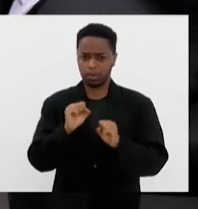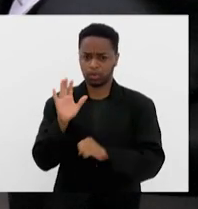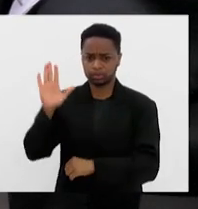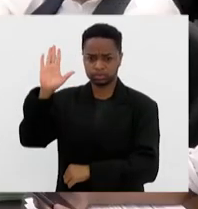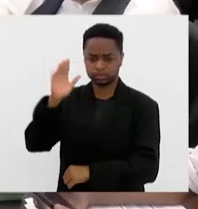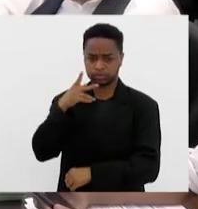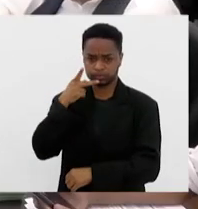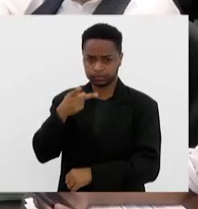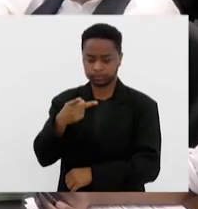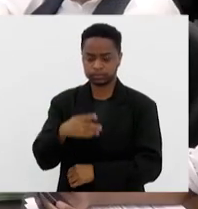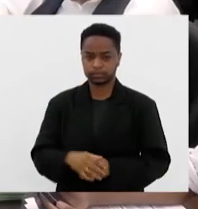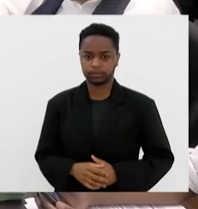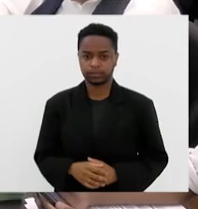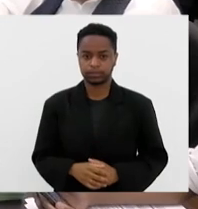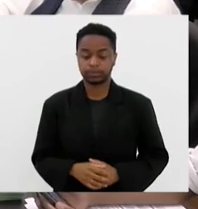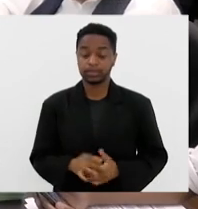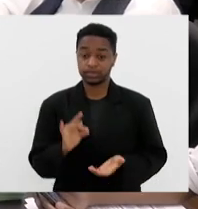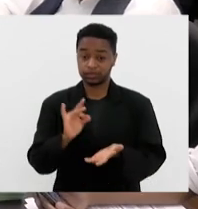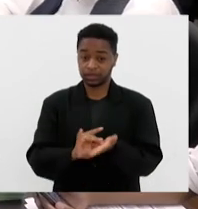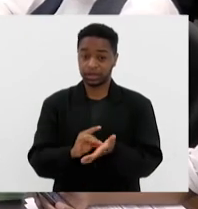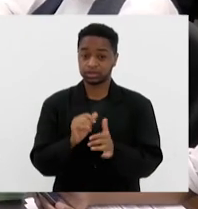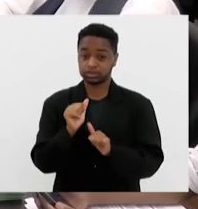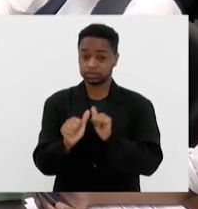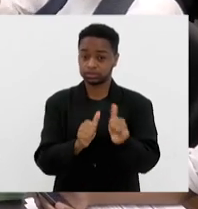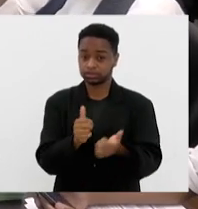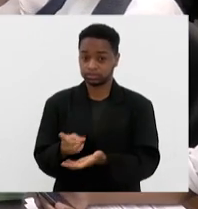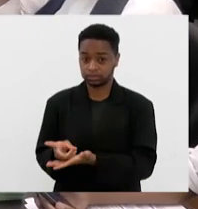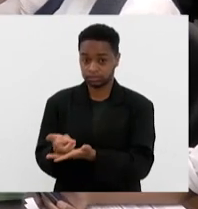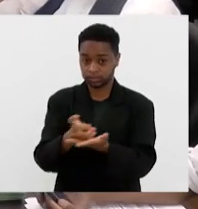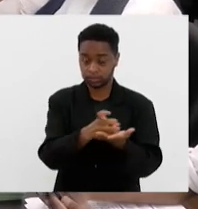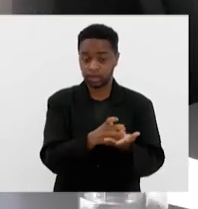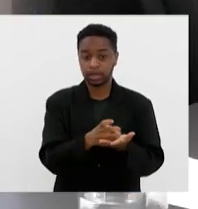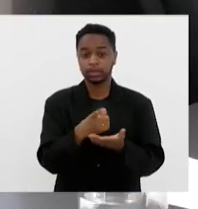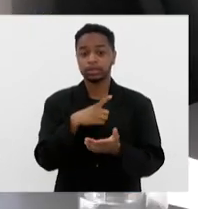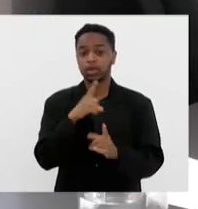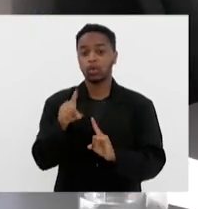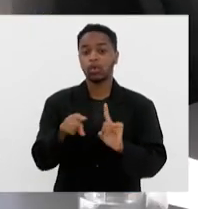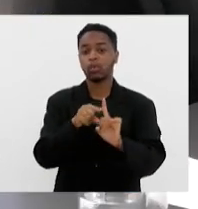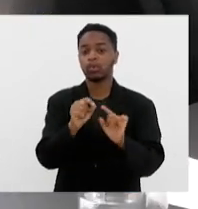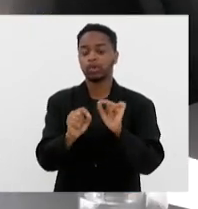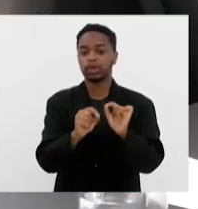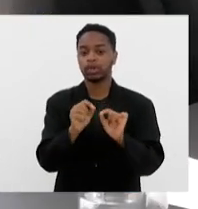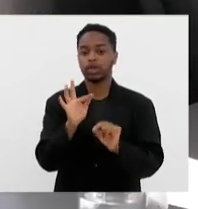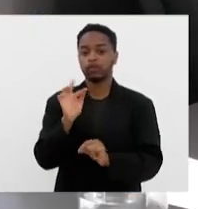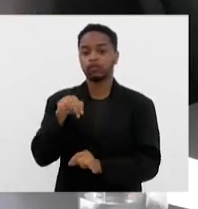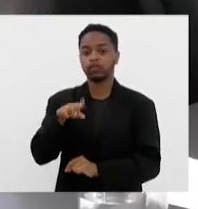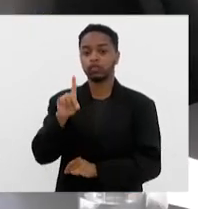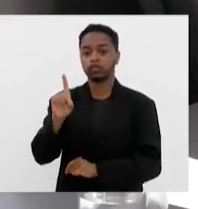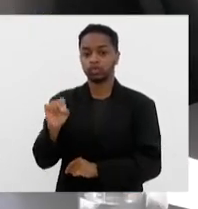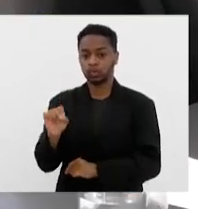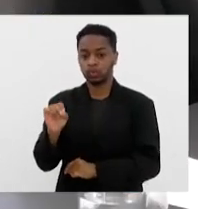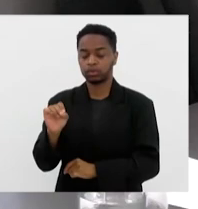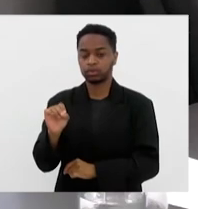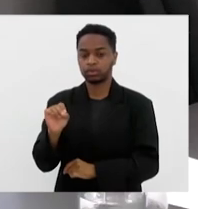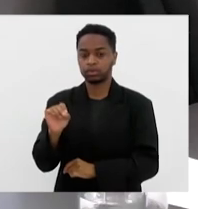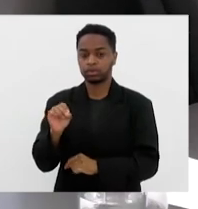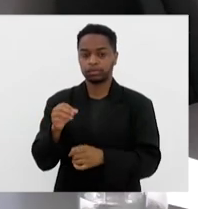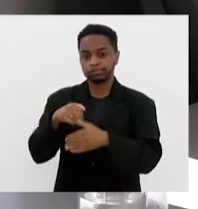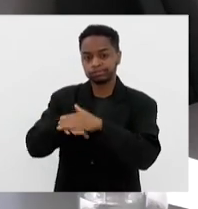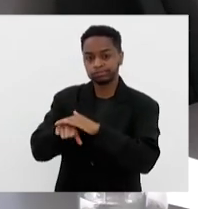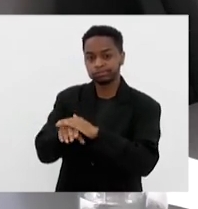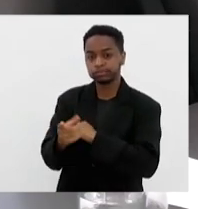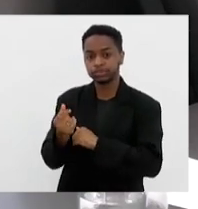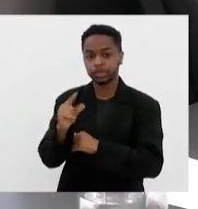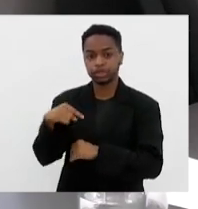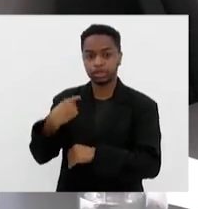verdade, com a reforma tributária, há a previsão ali de um fundo compensador. Exatamente, isso. Que deve ser